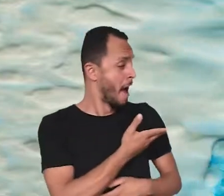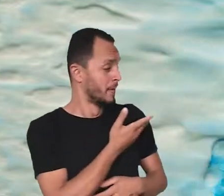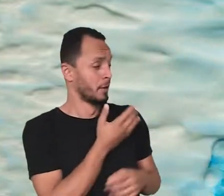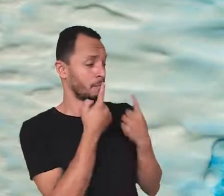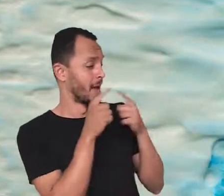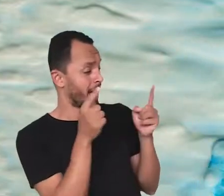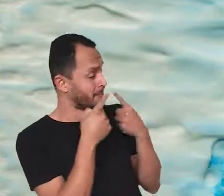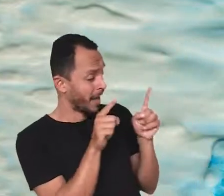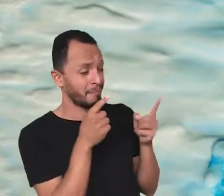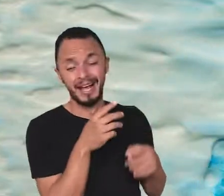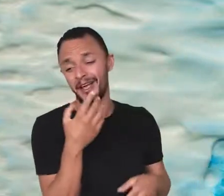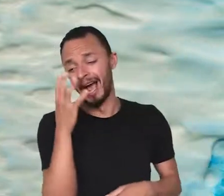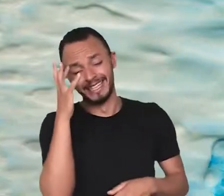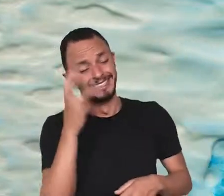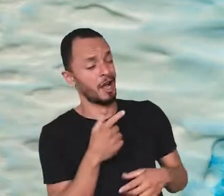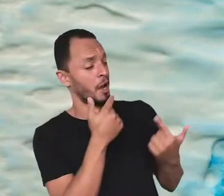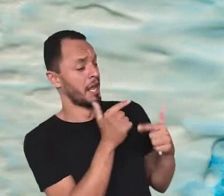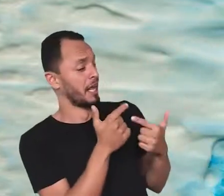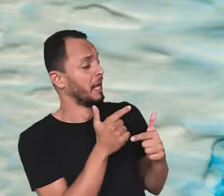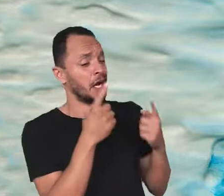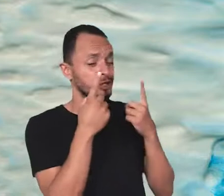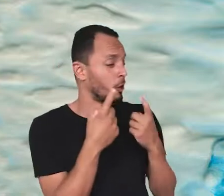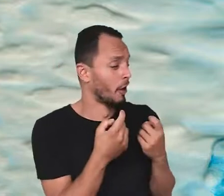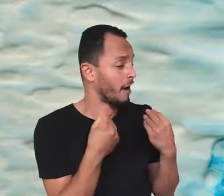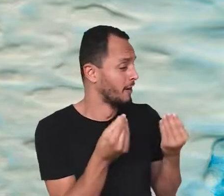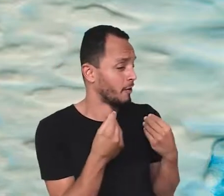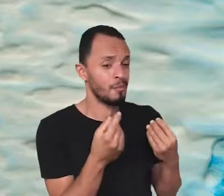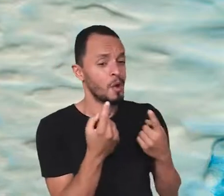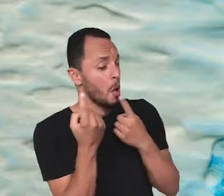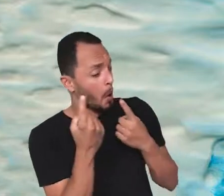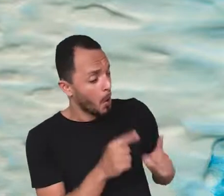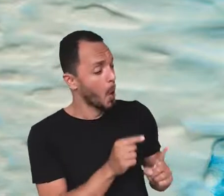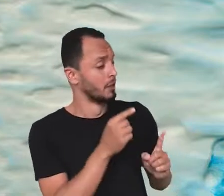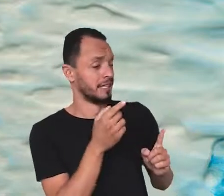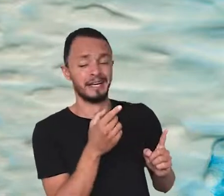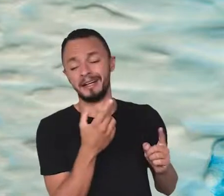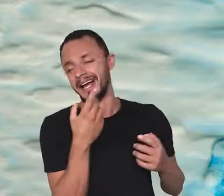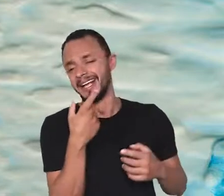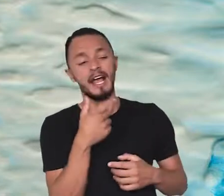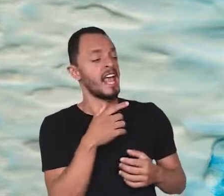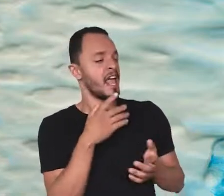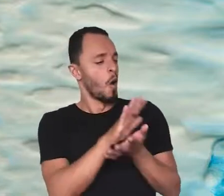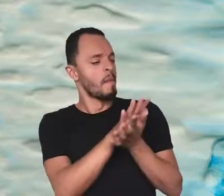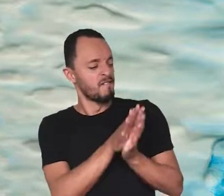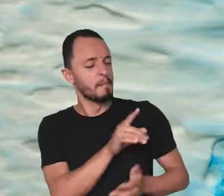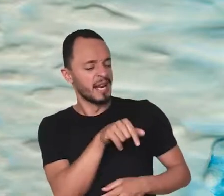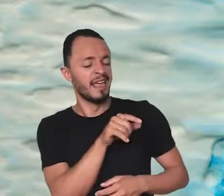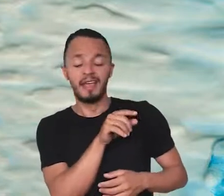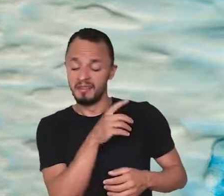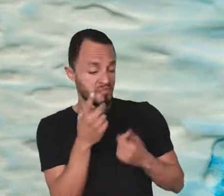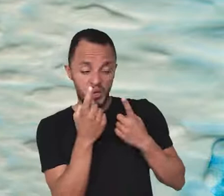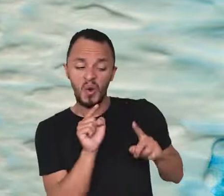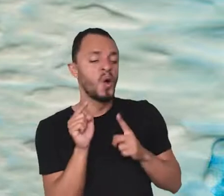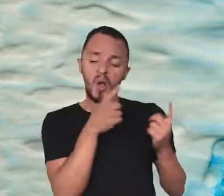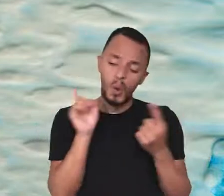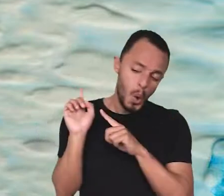de novela, sério. Eu não sabia se ria, se chorava, se aplaudia. Ah, destino de homofóbico tem que ser esse mesmo. Não dá pra deixar passar.